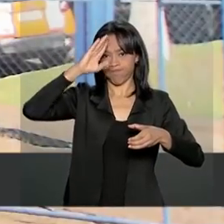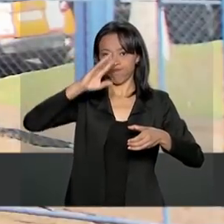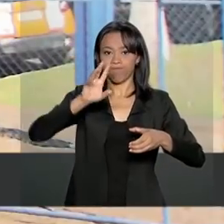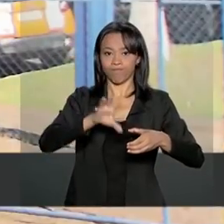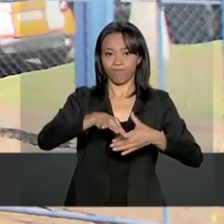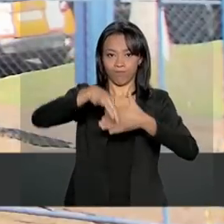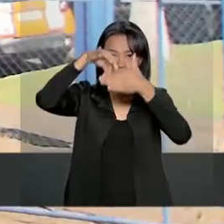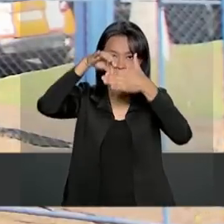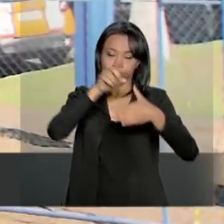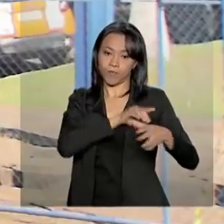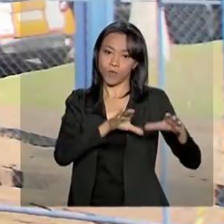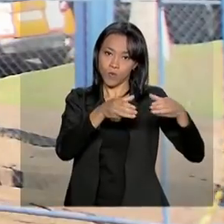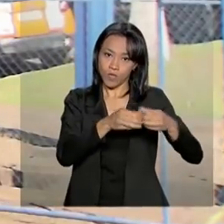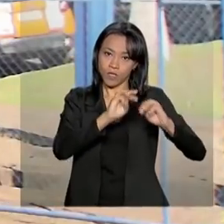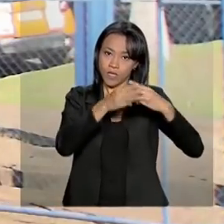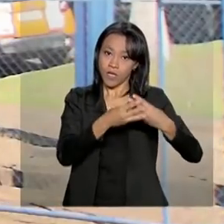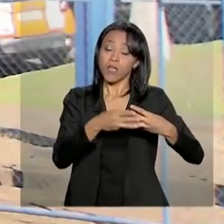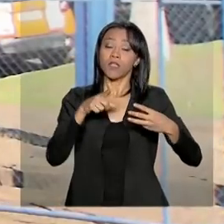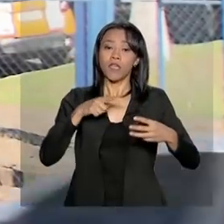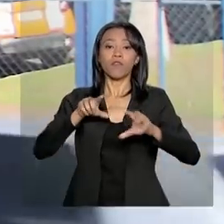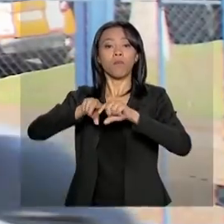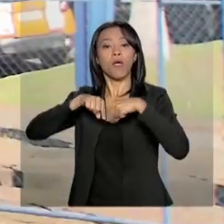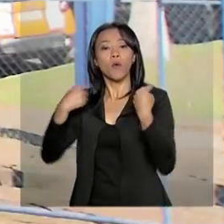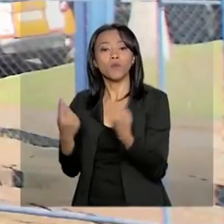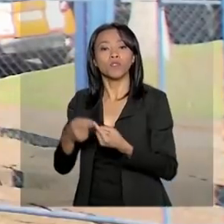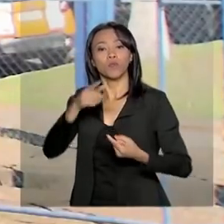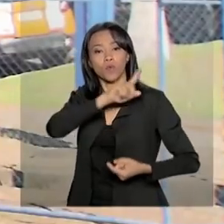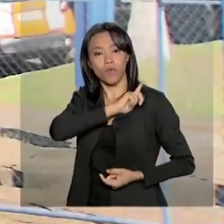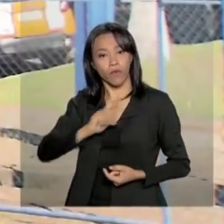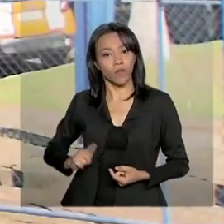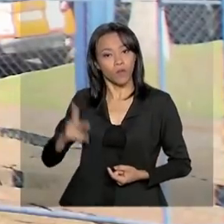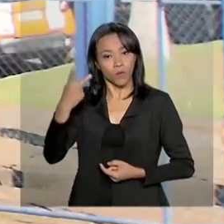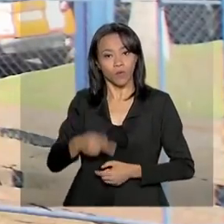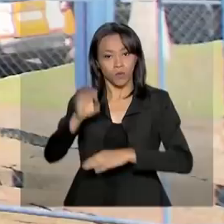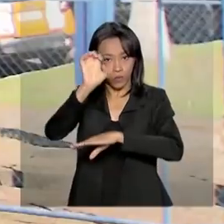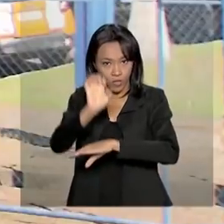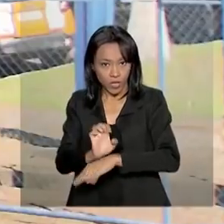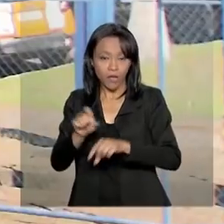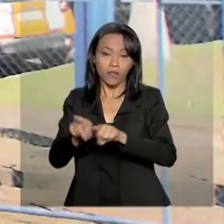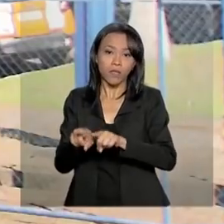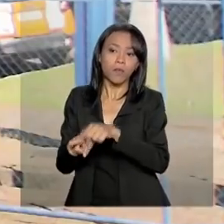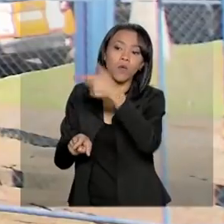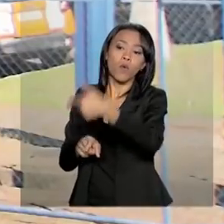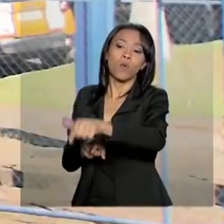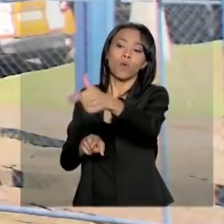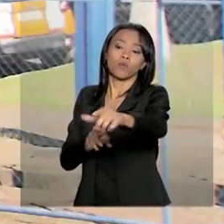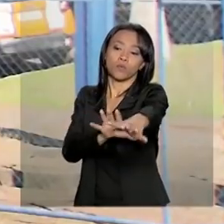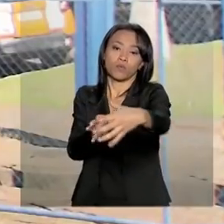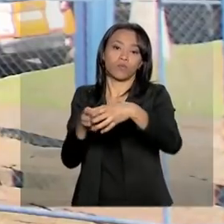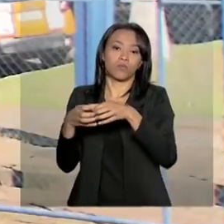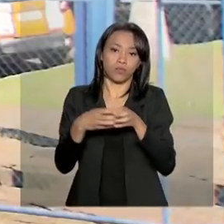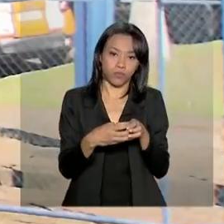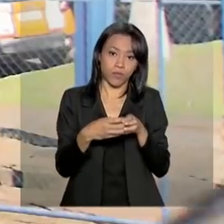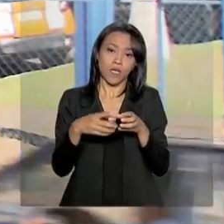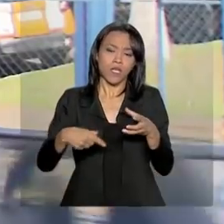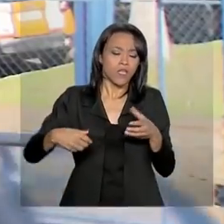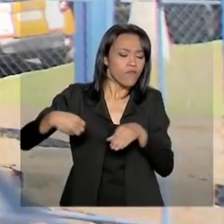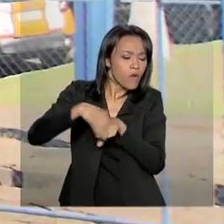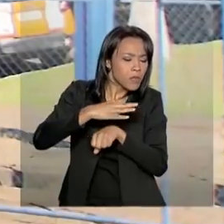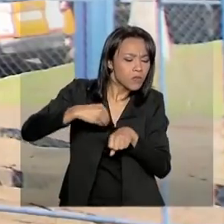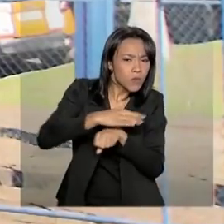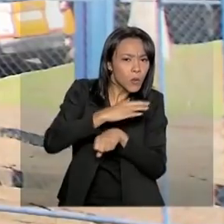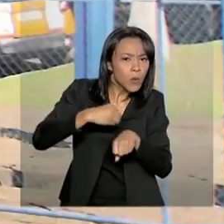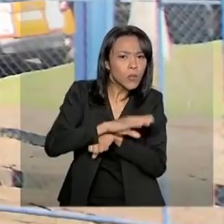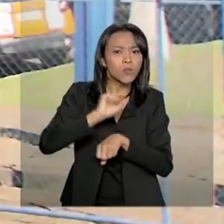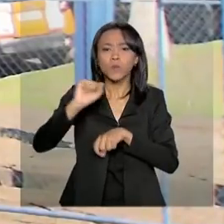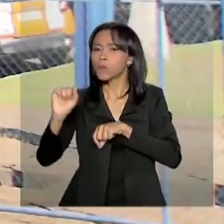governador de Minas Gerais, Romeu Zema, e com os comandantes das forças que estão atuando na operação. Eles trocaram informações